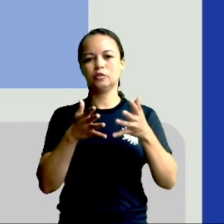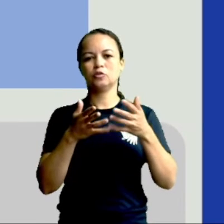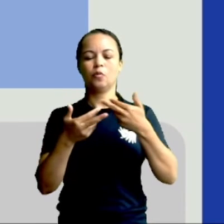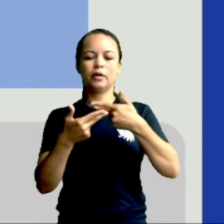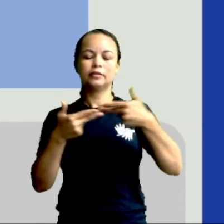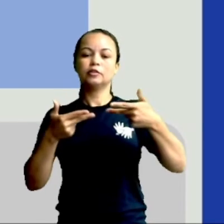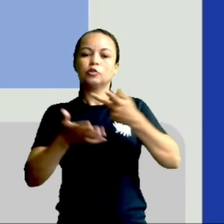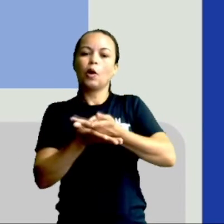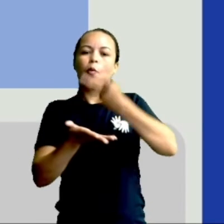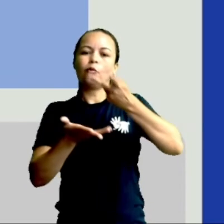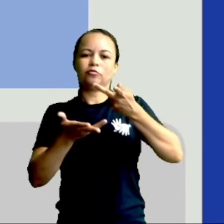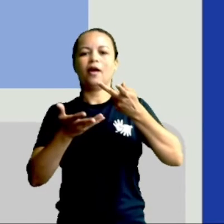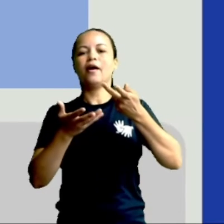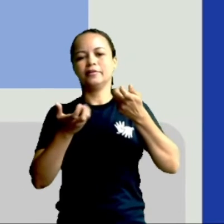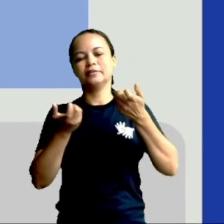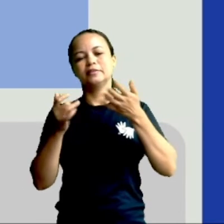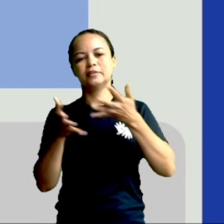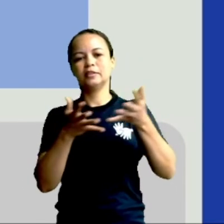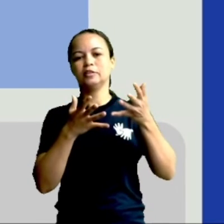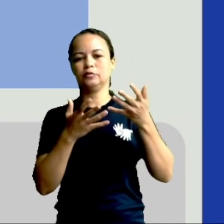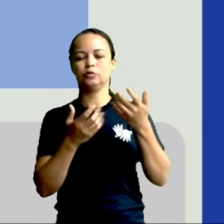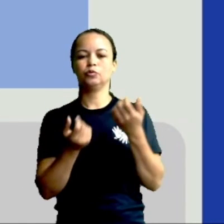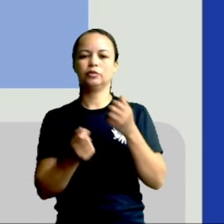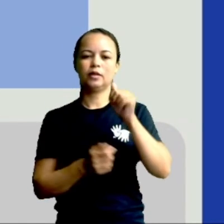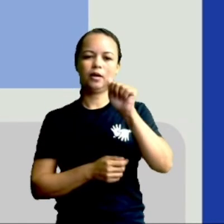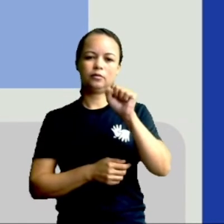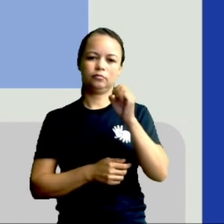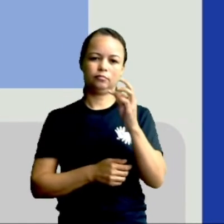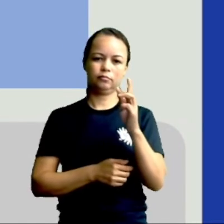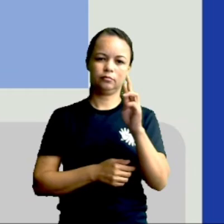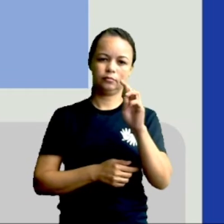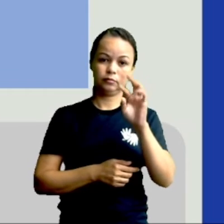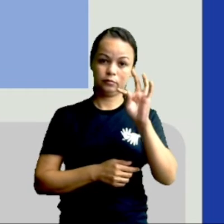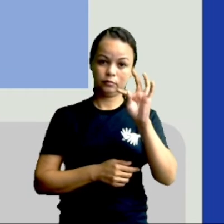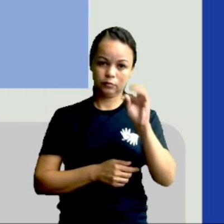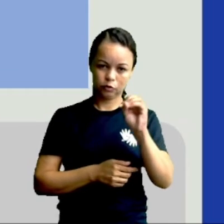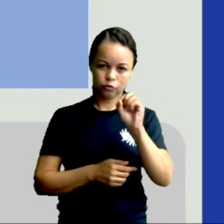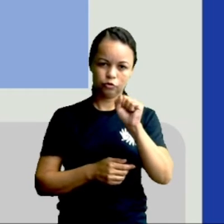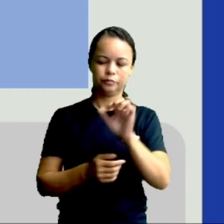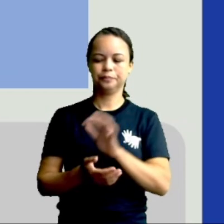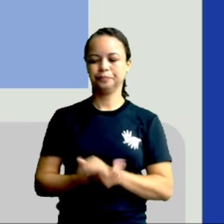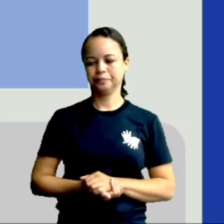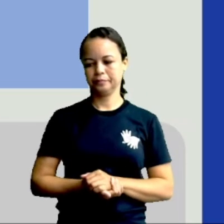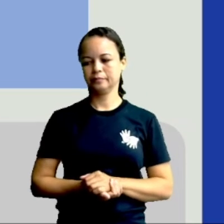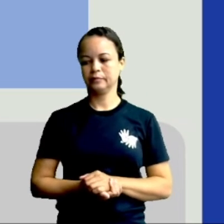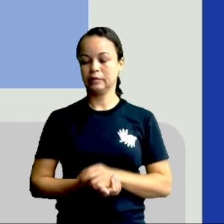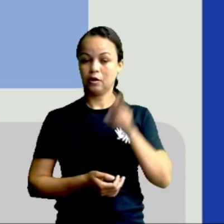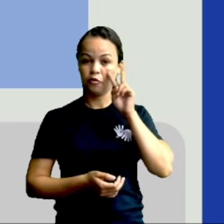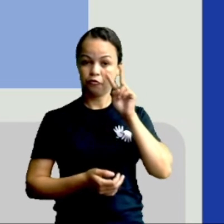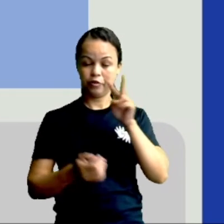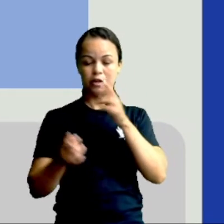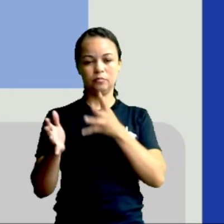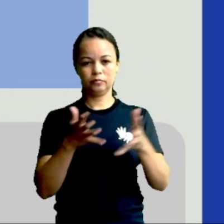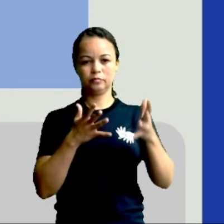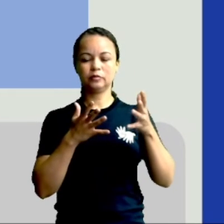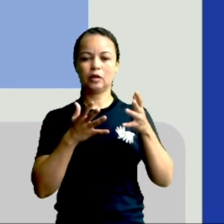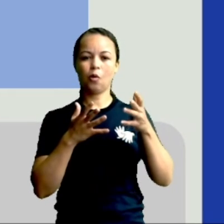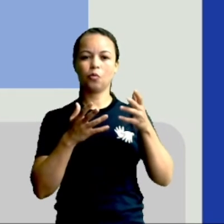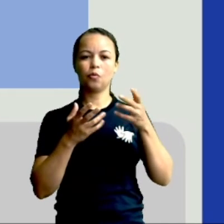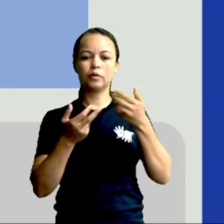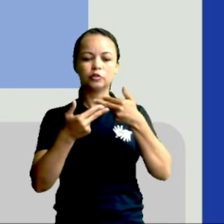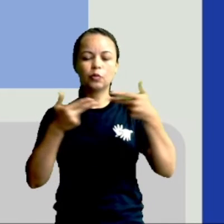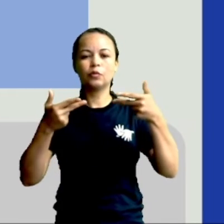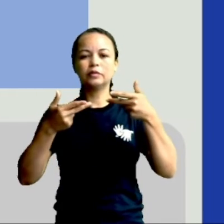eventos, esses fenômenos, né? Dos astros. Nós vimos alguns eventos astronômicos, né, visíveis aqui